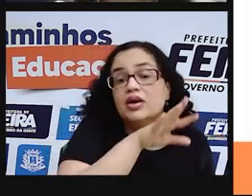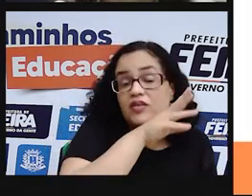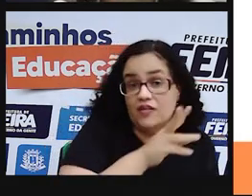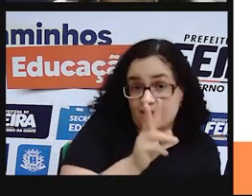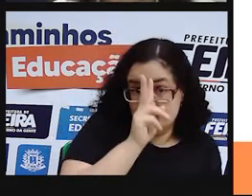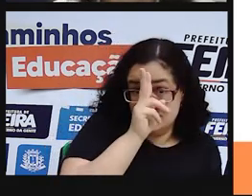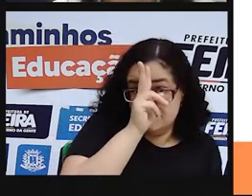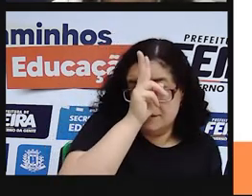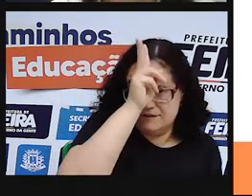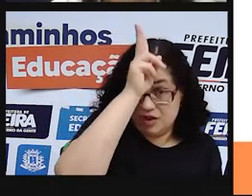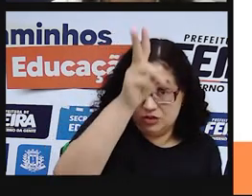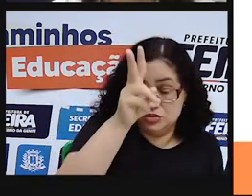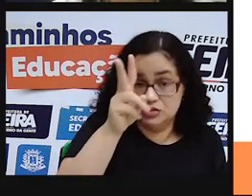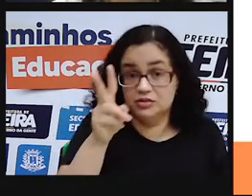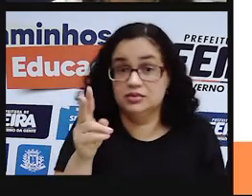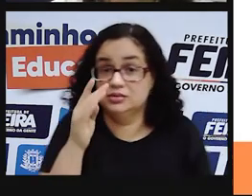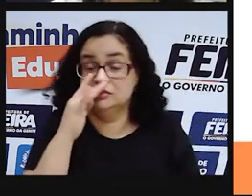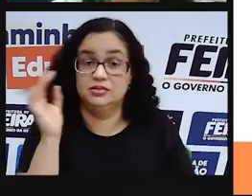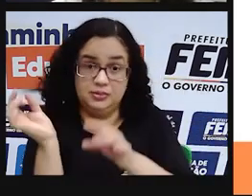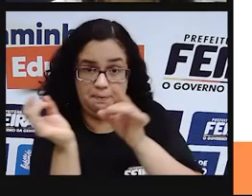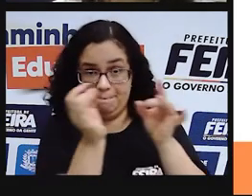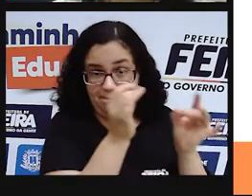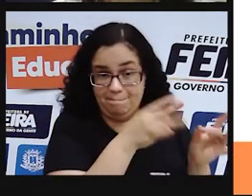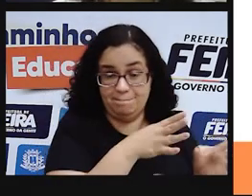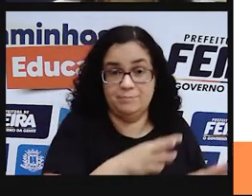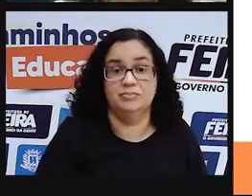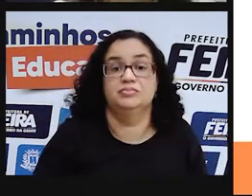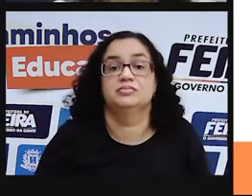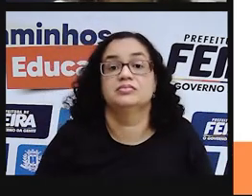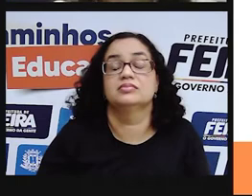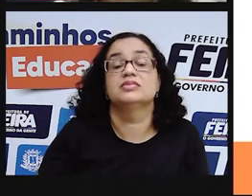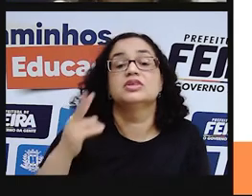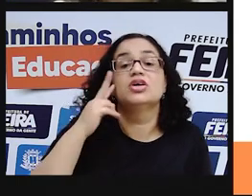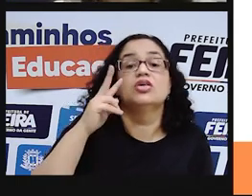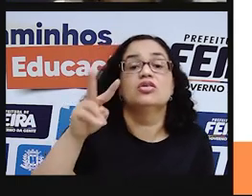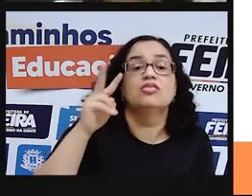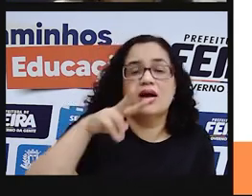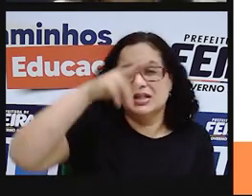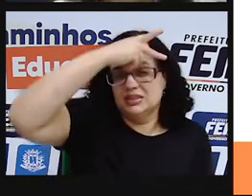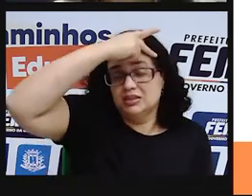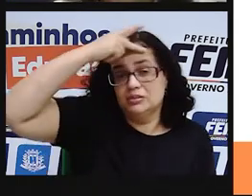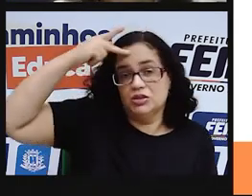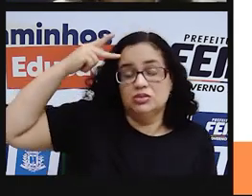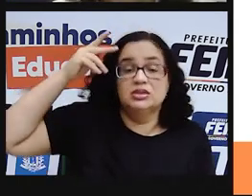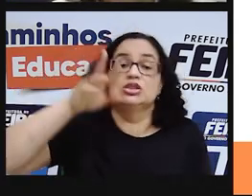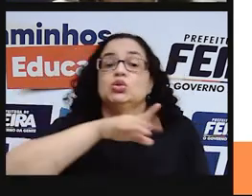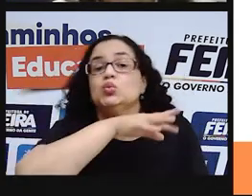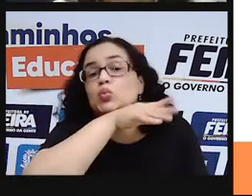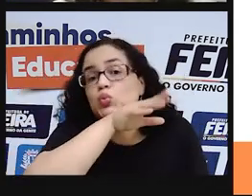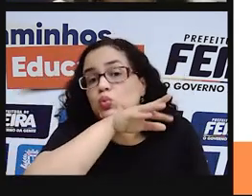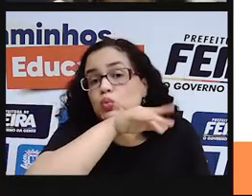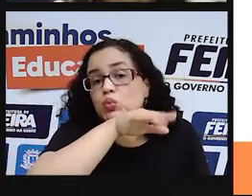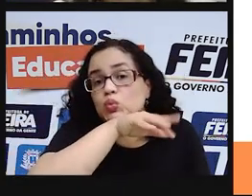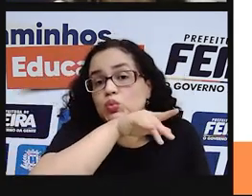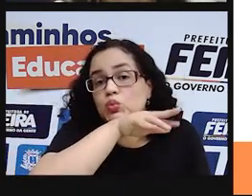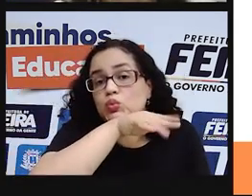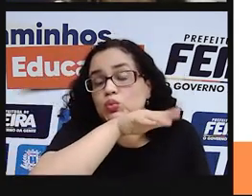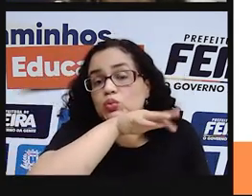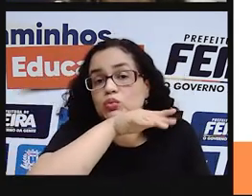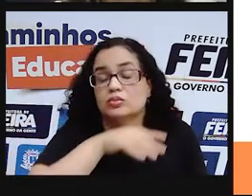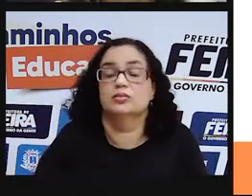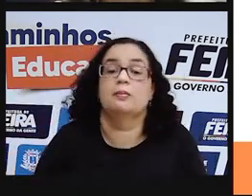fortemente as suas existências então a gente vê a mão e vem provocando a destruição